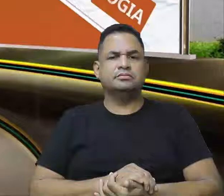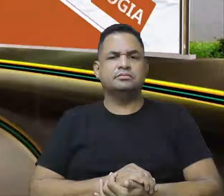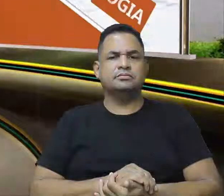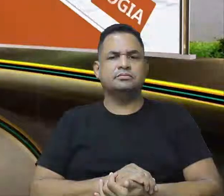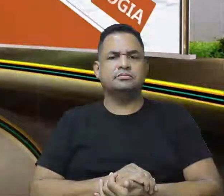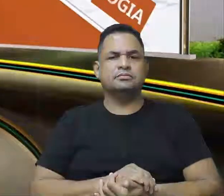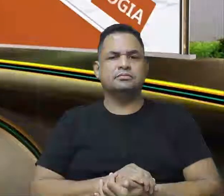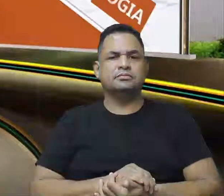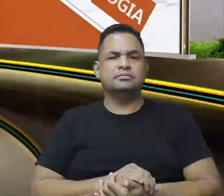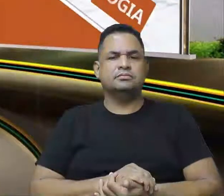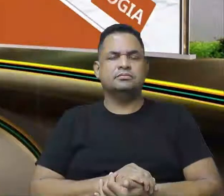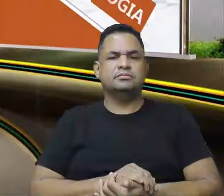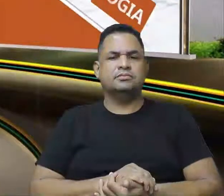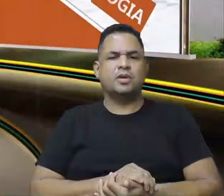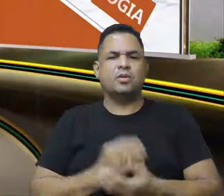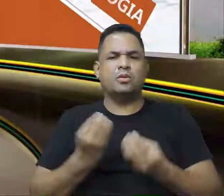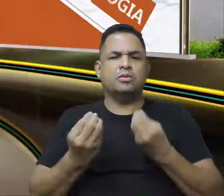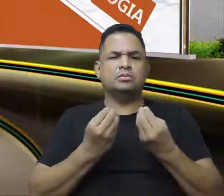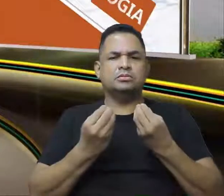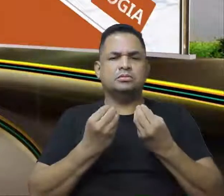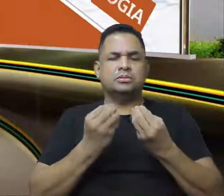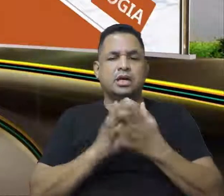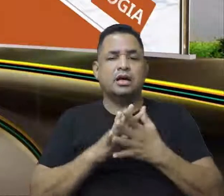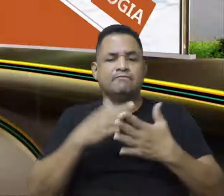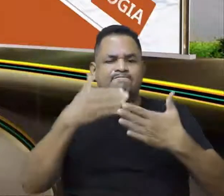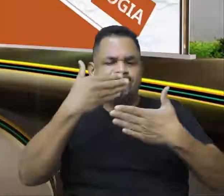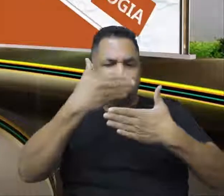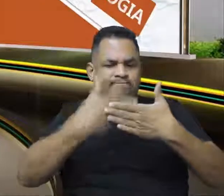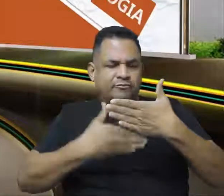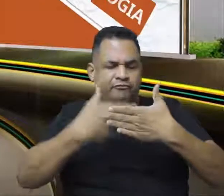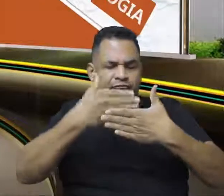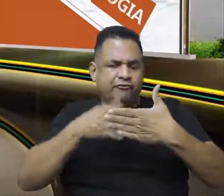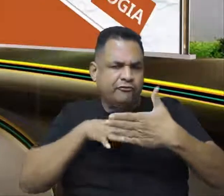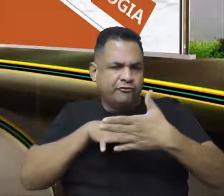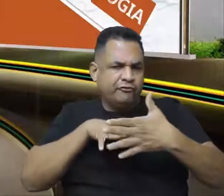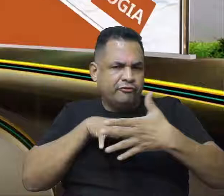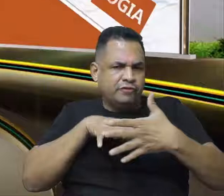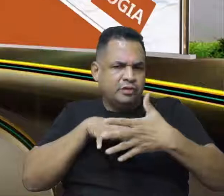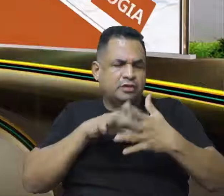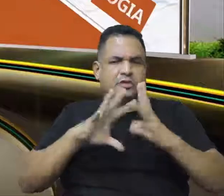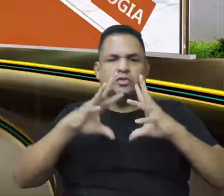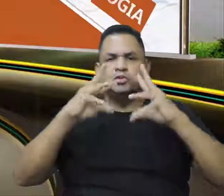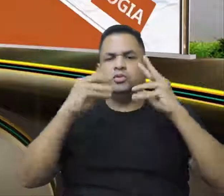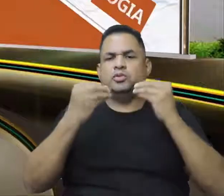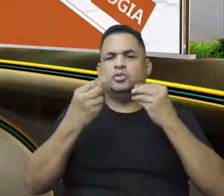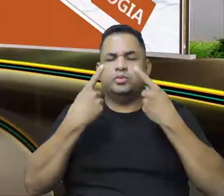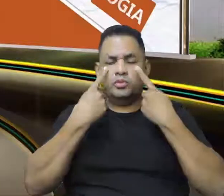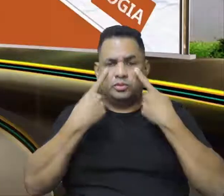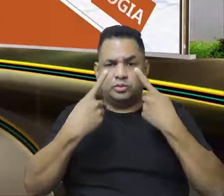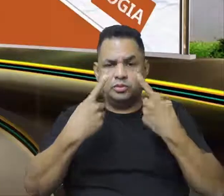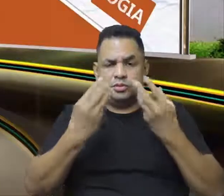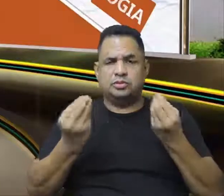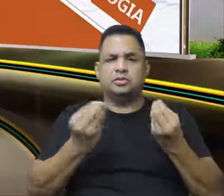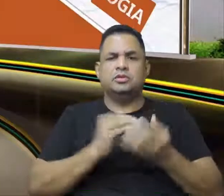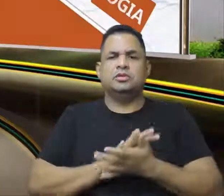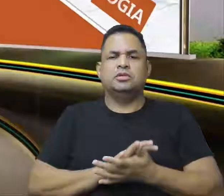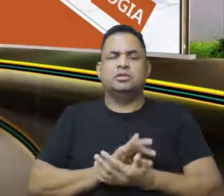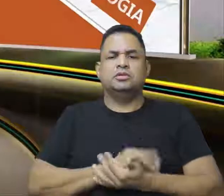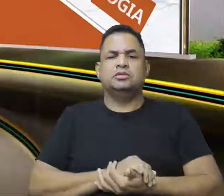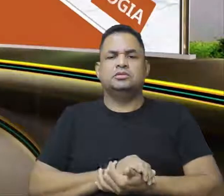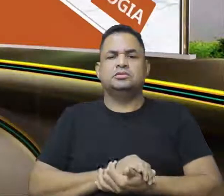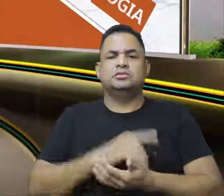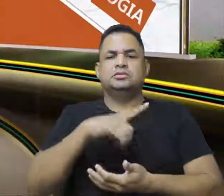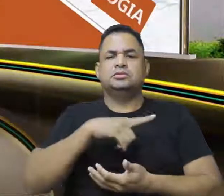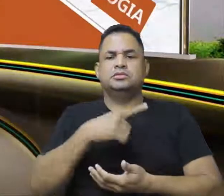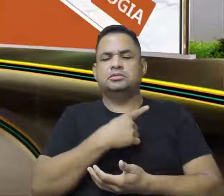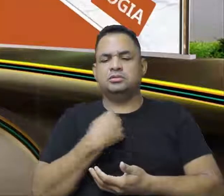com olhos assim, como que eu posso dizer, de filtro, né? Para todos esses meios, né? Que